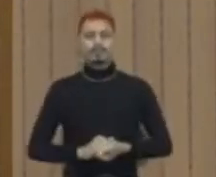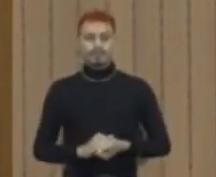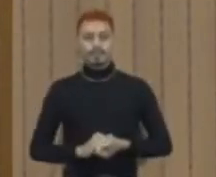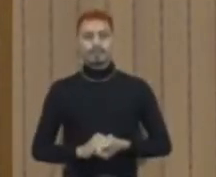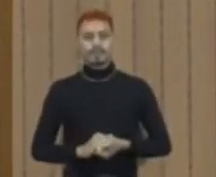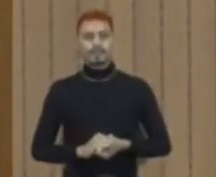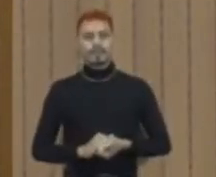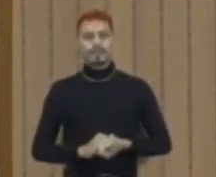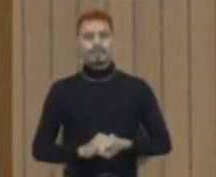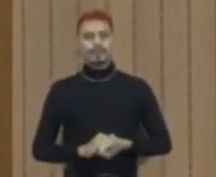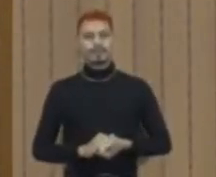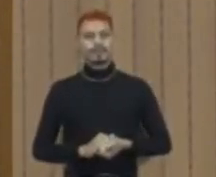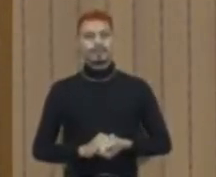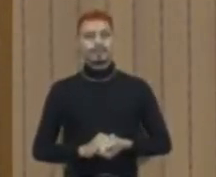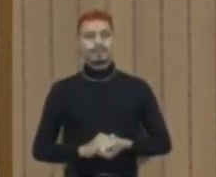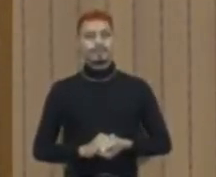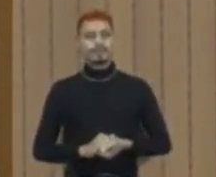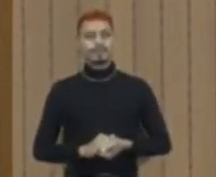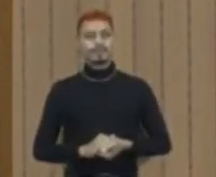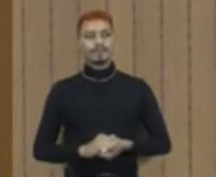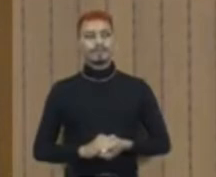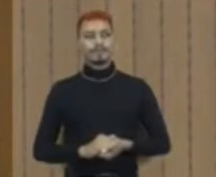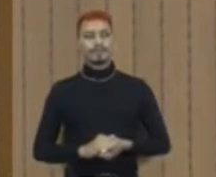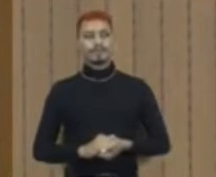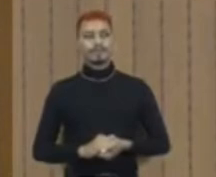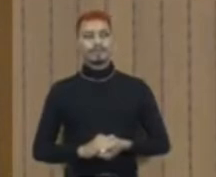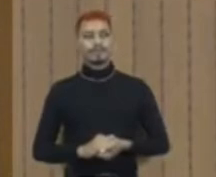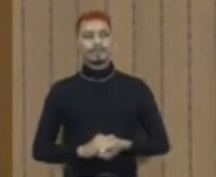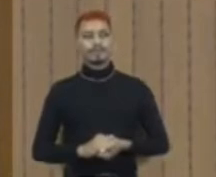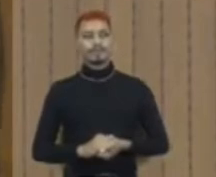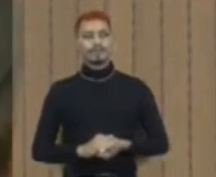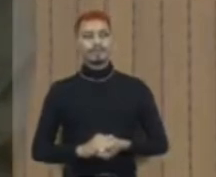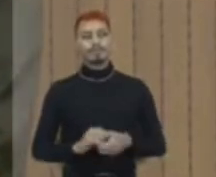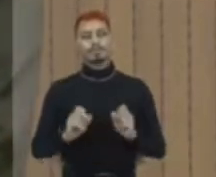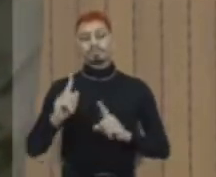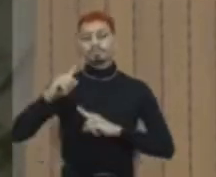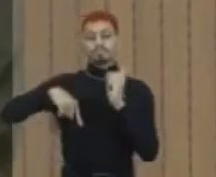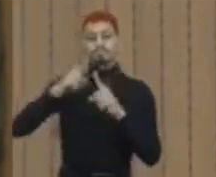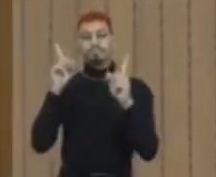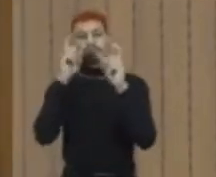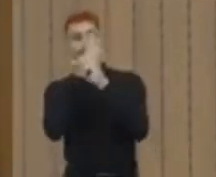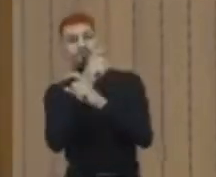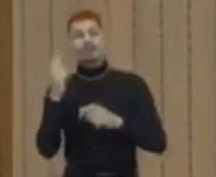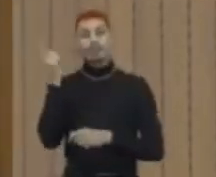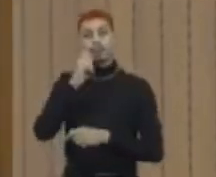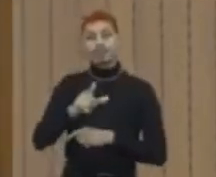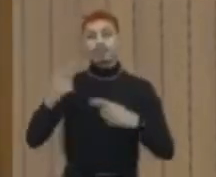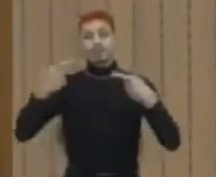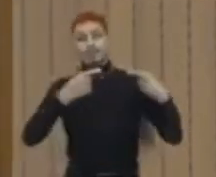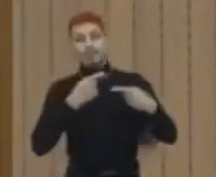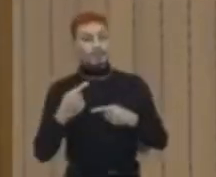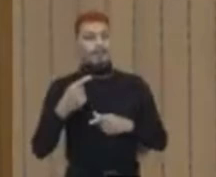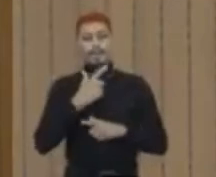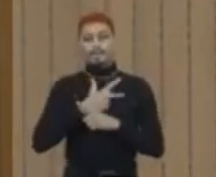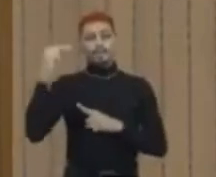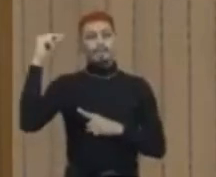para a sociedade civil. Então, superando as dificuldades, desafios, obtendo conquistas imensas, e acima de